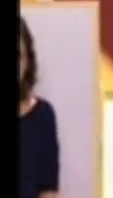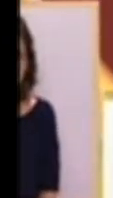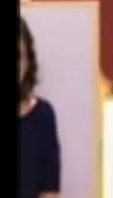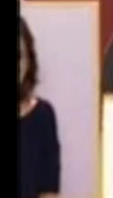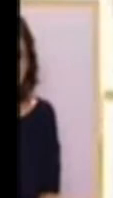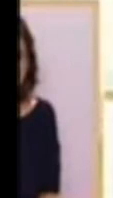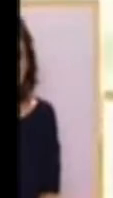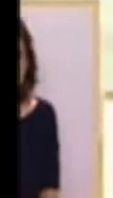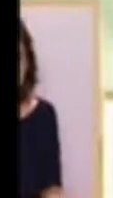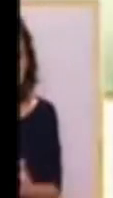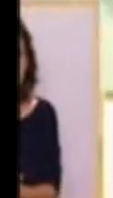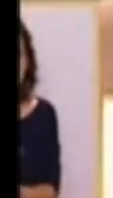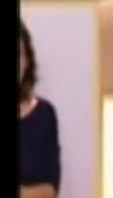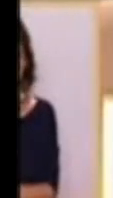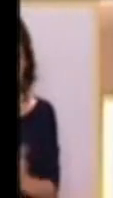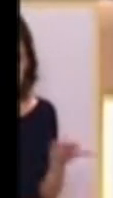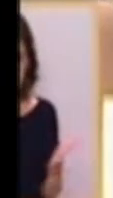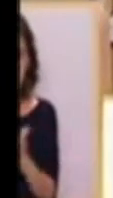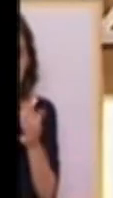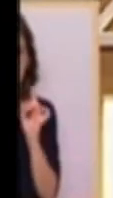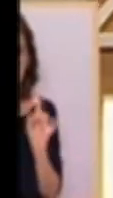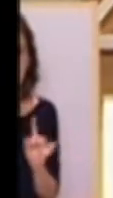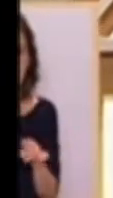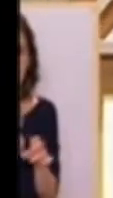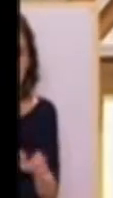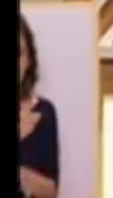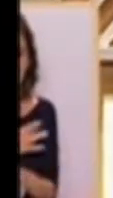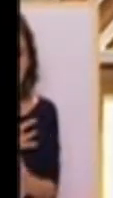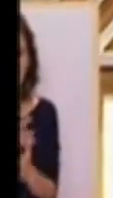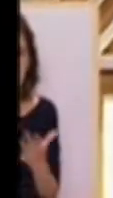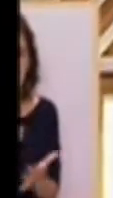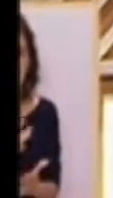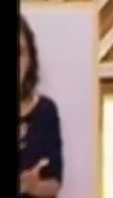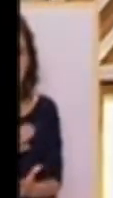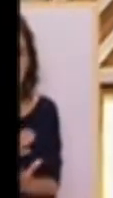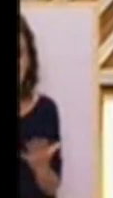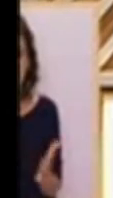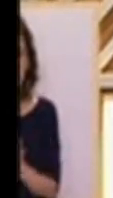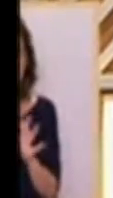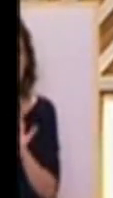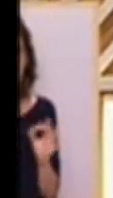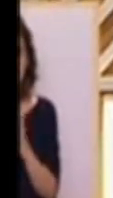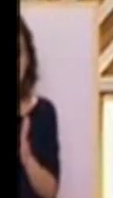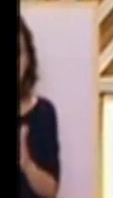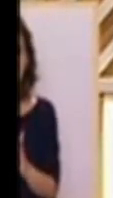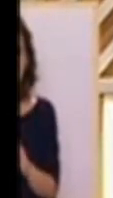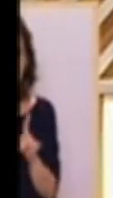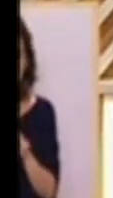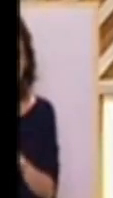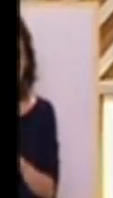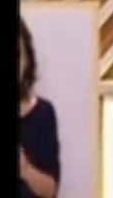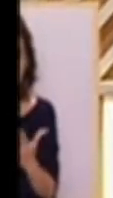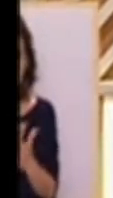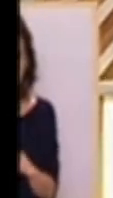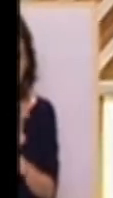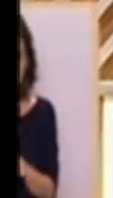É. Olha, Vanessa, vais para o palco e vais muito bem, que é o teu lugar. Adoro-te do coração. Tu és maravilhoso. Beijinho à tua mãe, a toda a tua família.